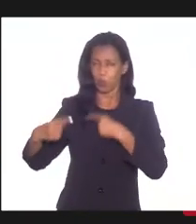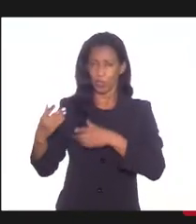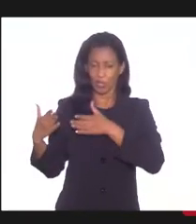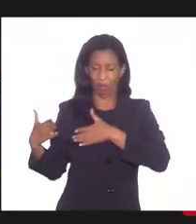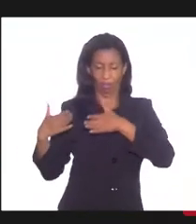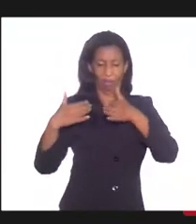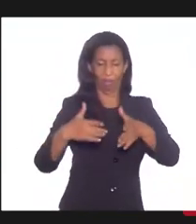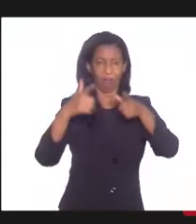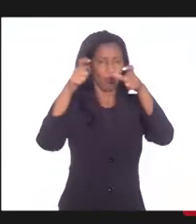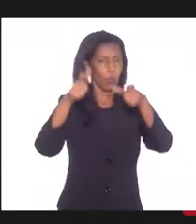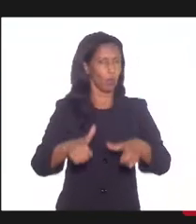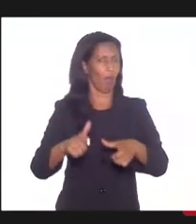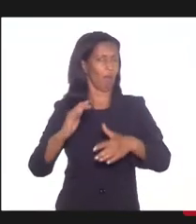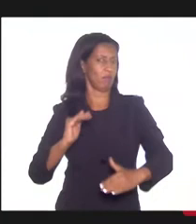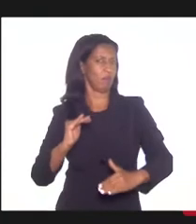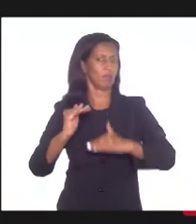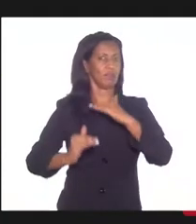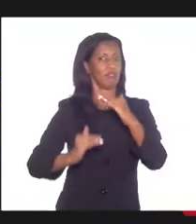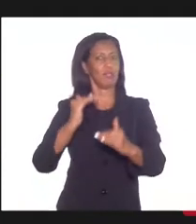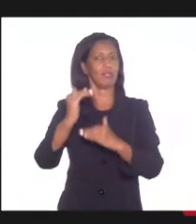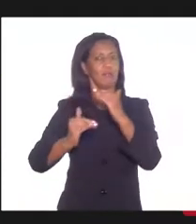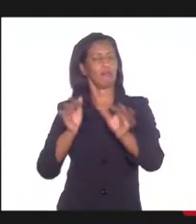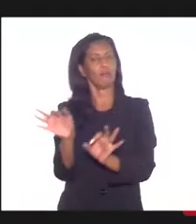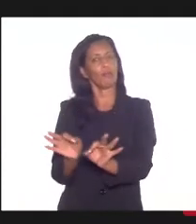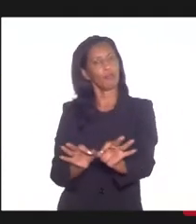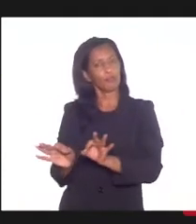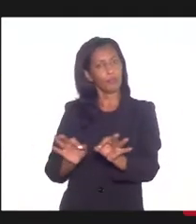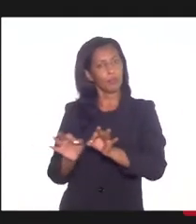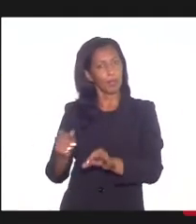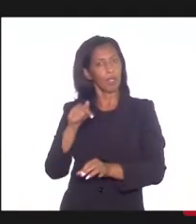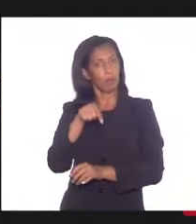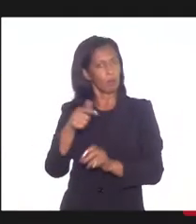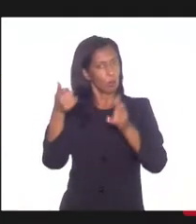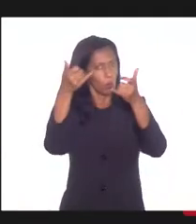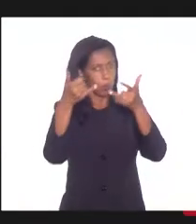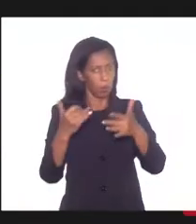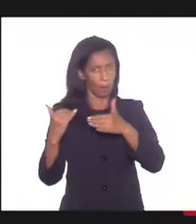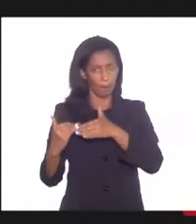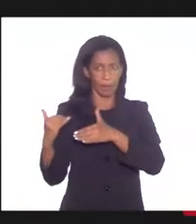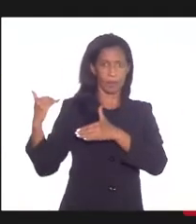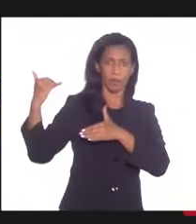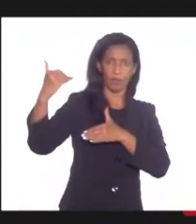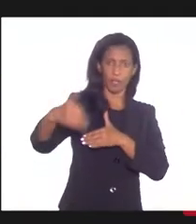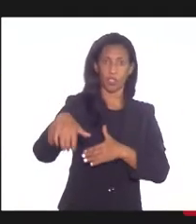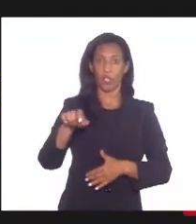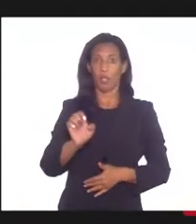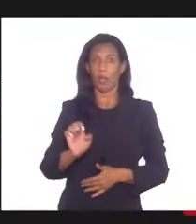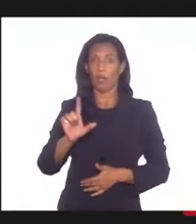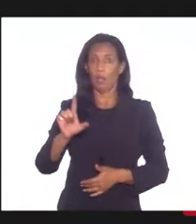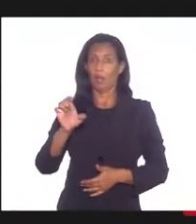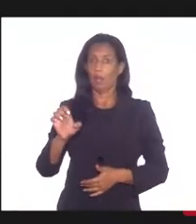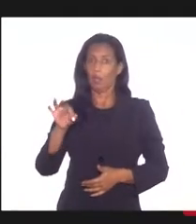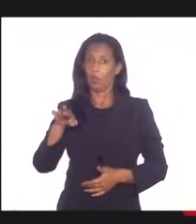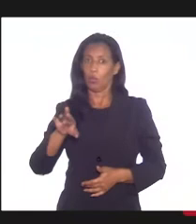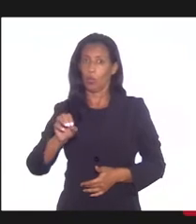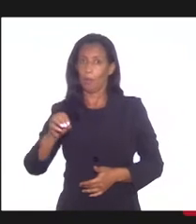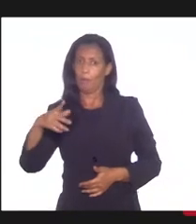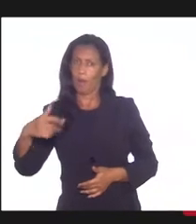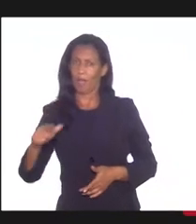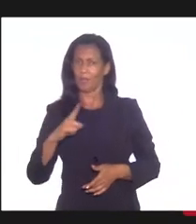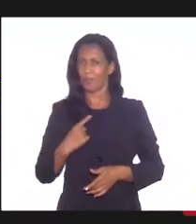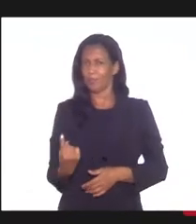você possa desenvolver projetos. A gente vai falar mais à frente da questão de Eletrobras, mas surgiu um